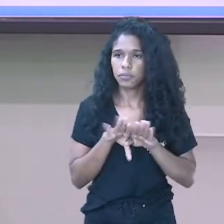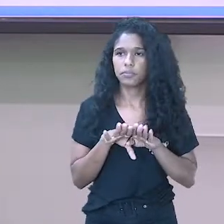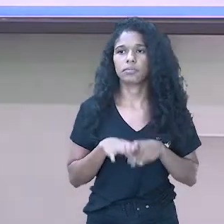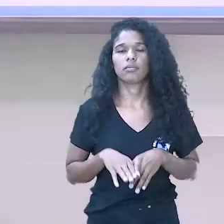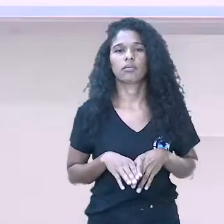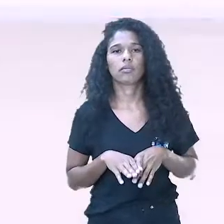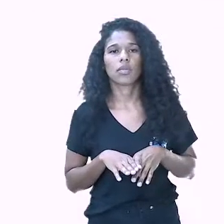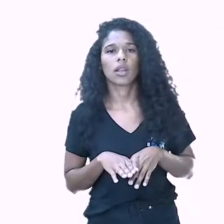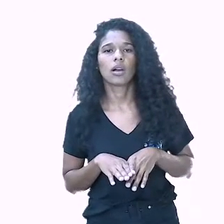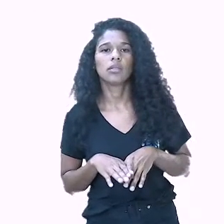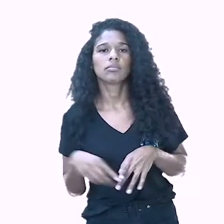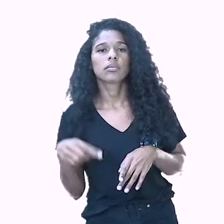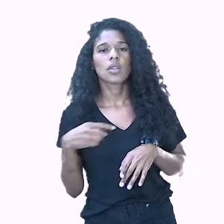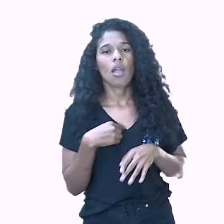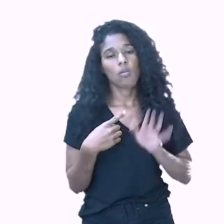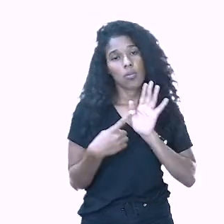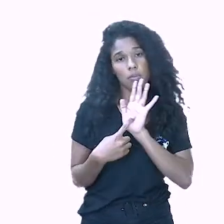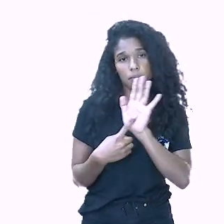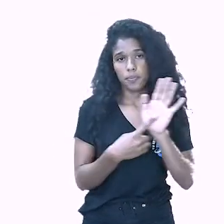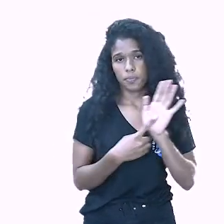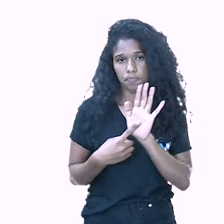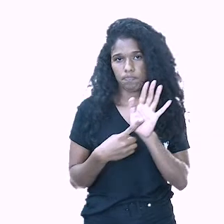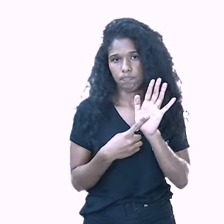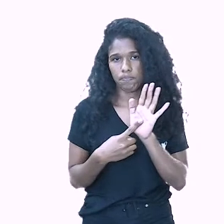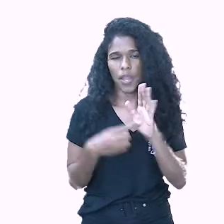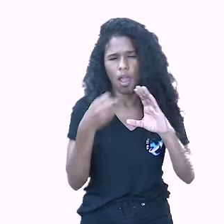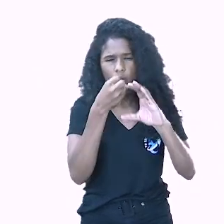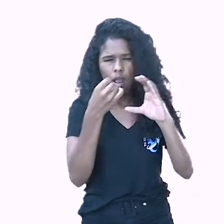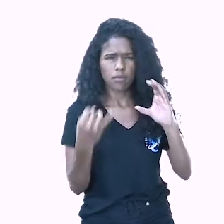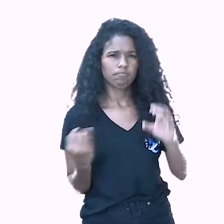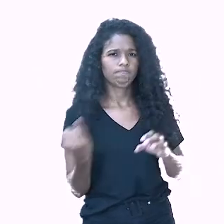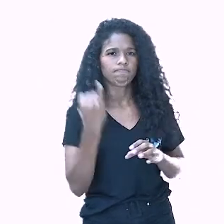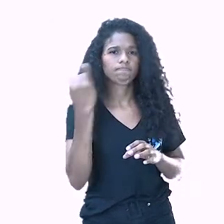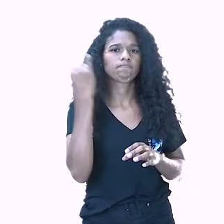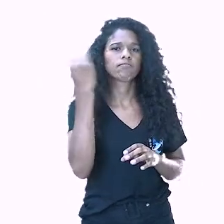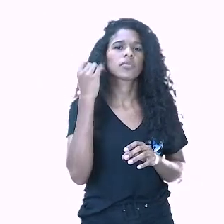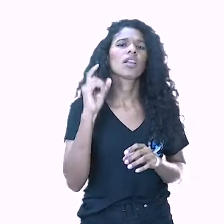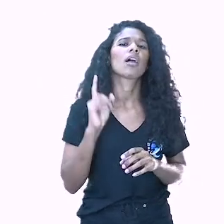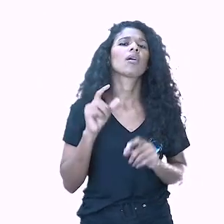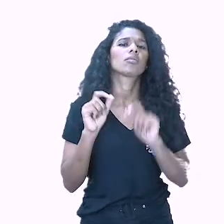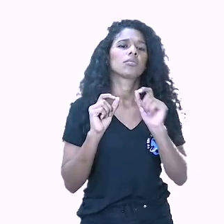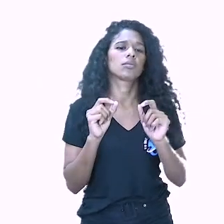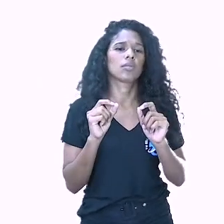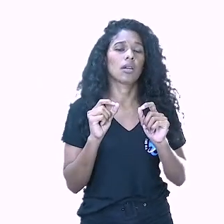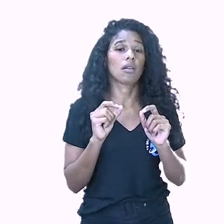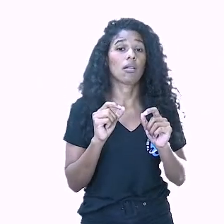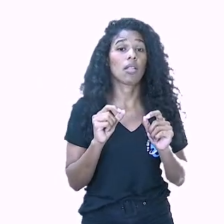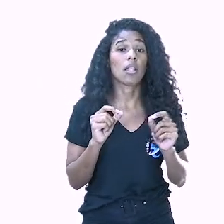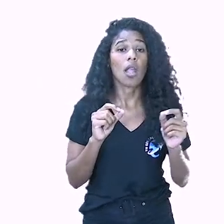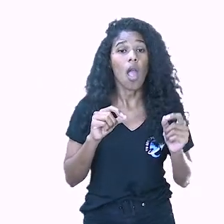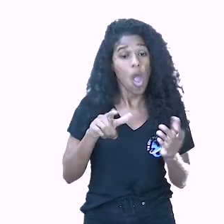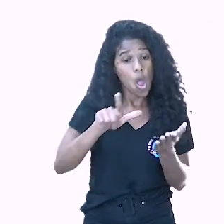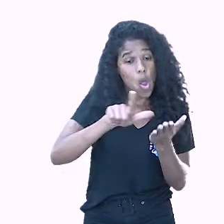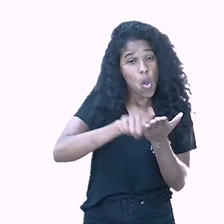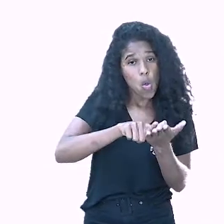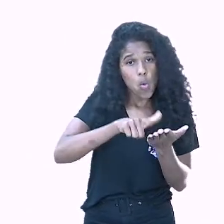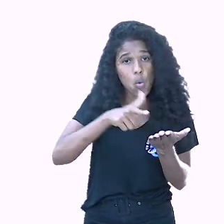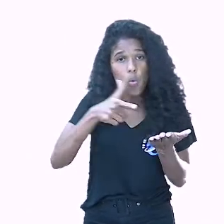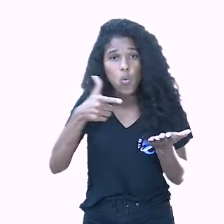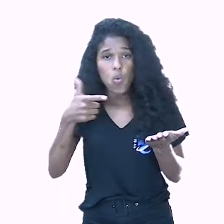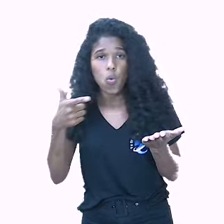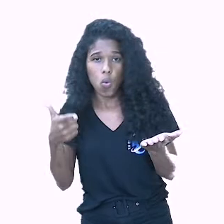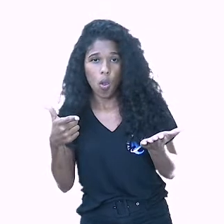E eu trouxe para vocês uma coisa muito interessante da crônica, que ela está muito associada ao jornalismo. Tanto é que a crônica,